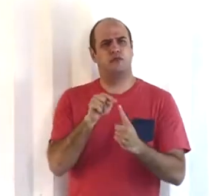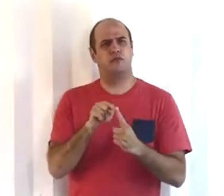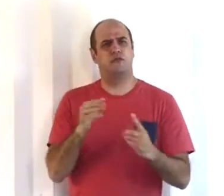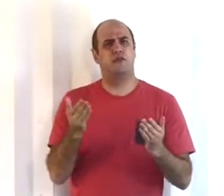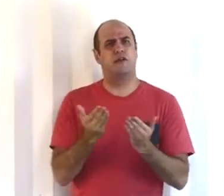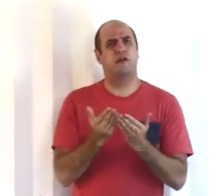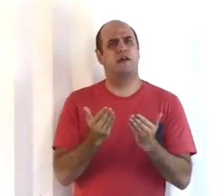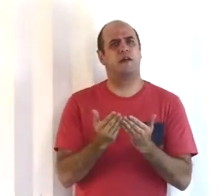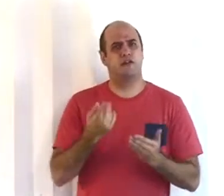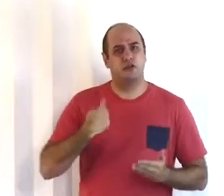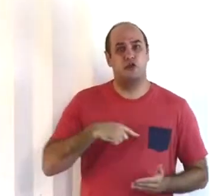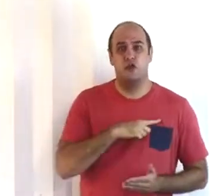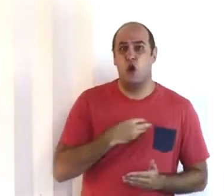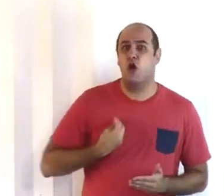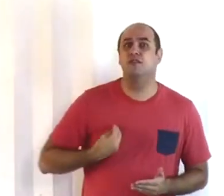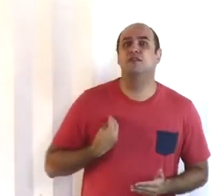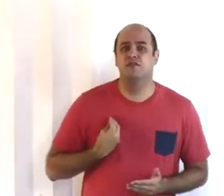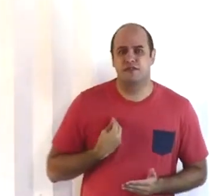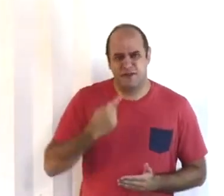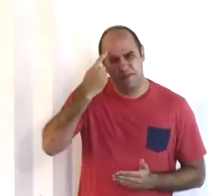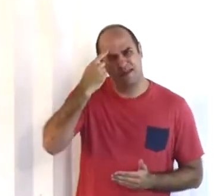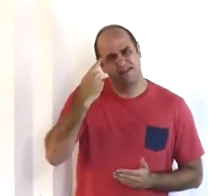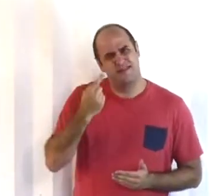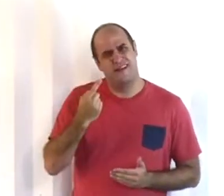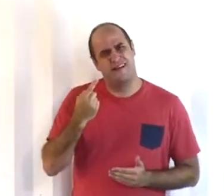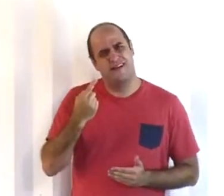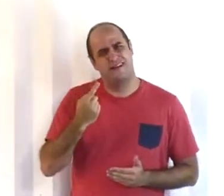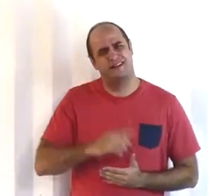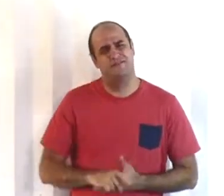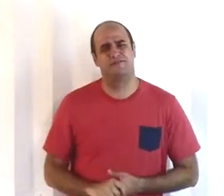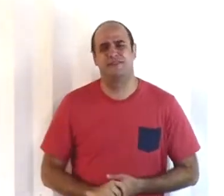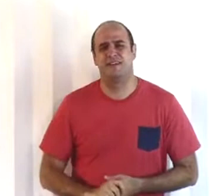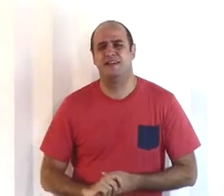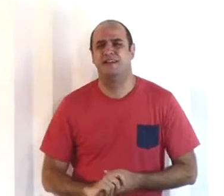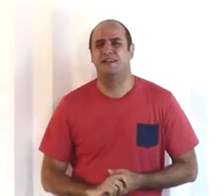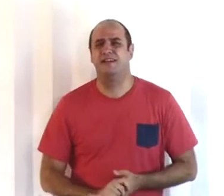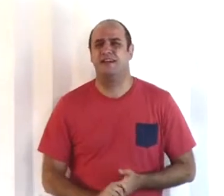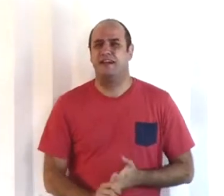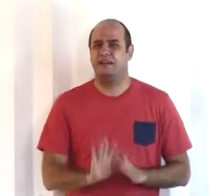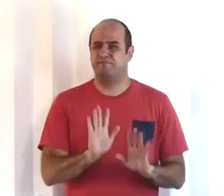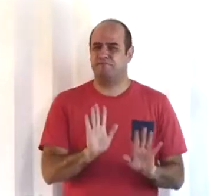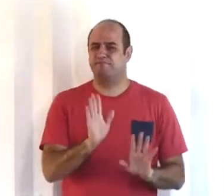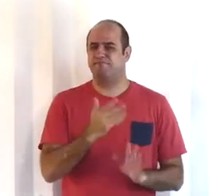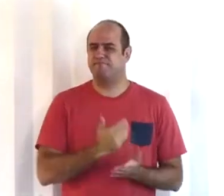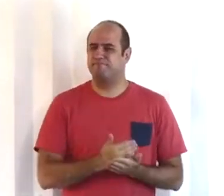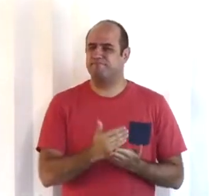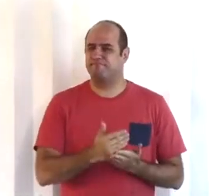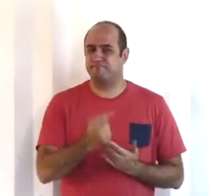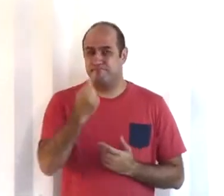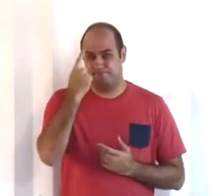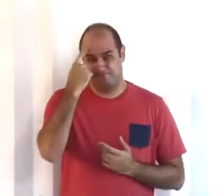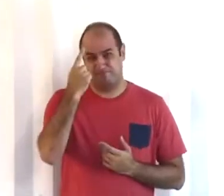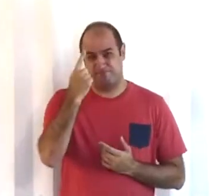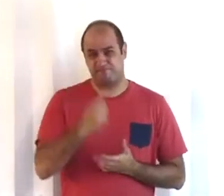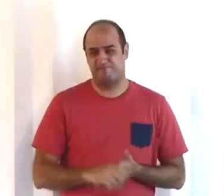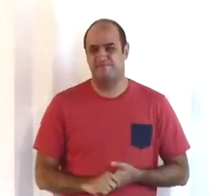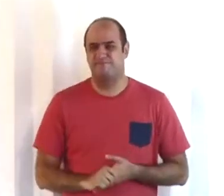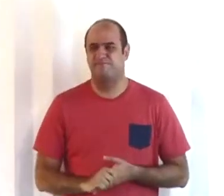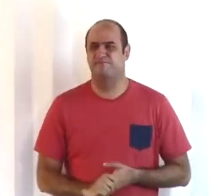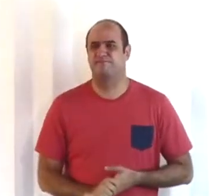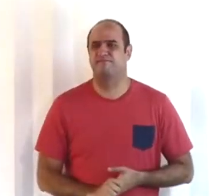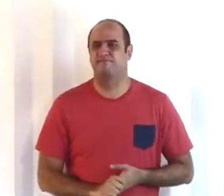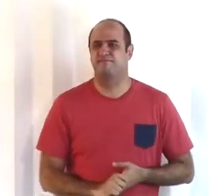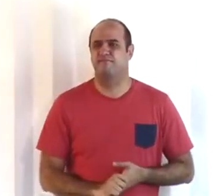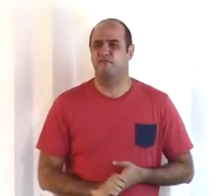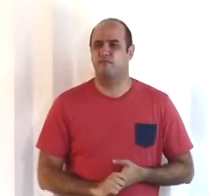a realidade da nossa vida. Eu quero começar com uma ideia primeiro. Ninguém vive sem um